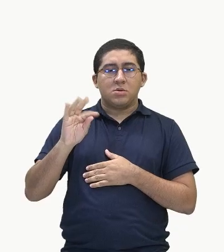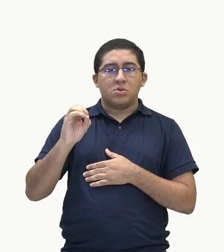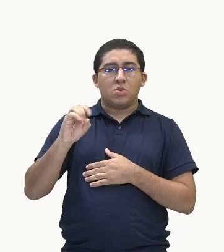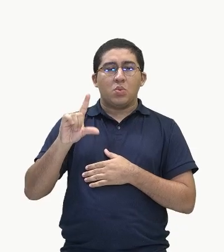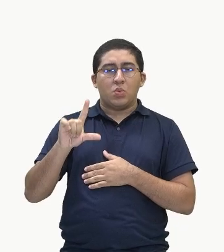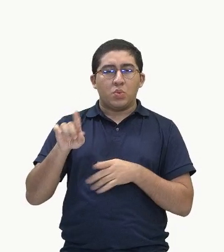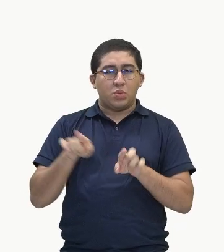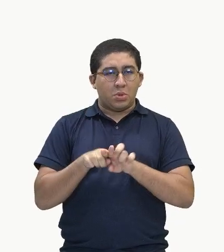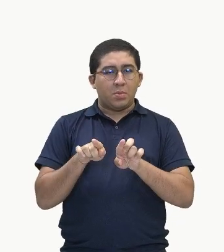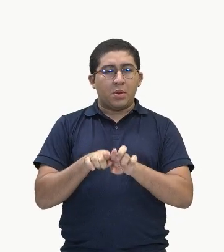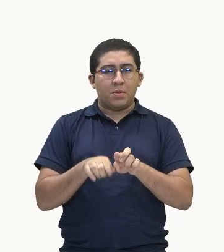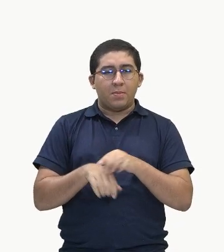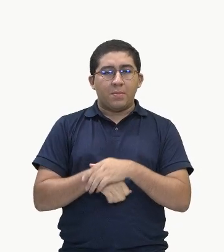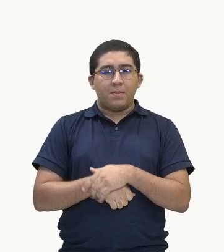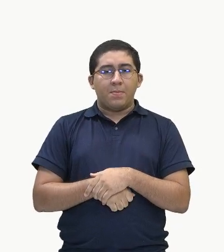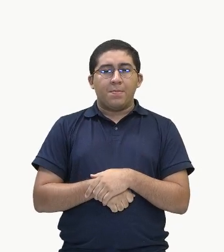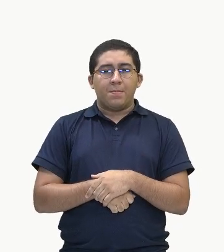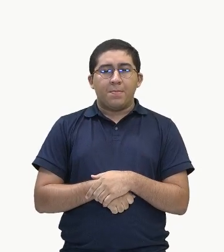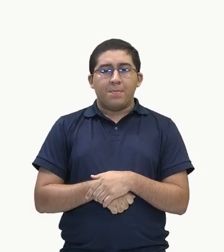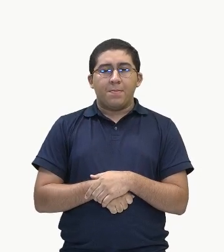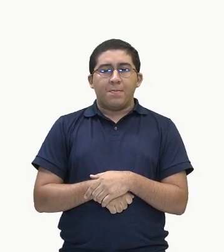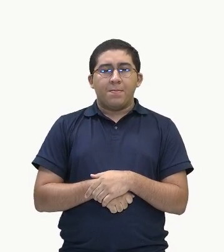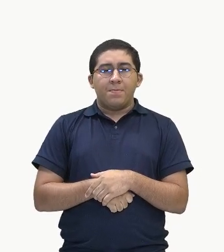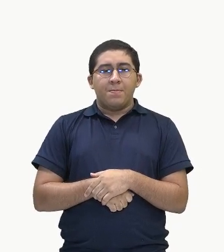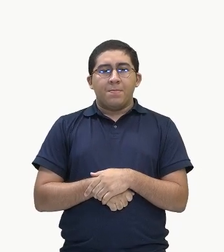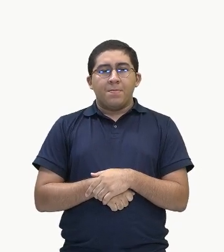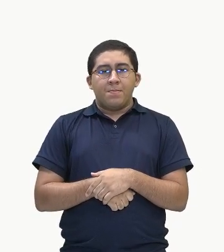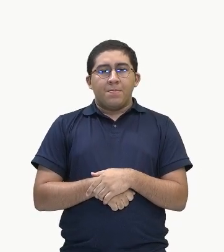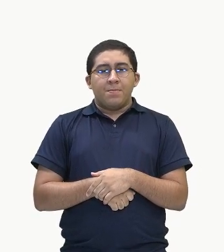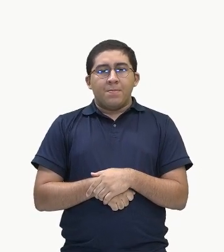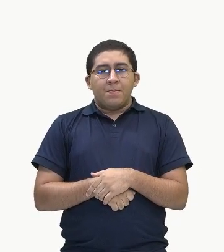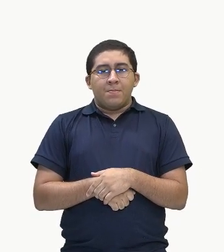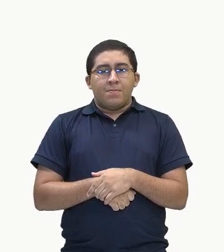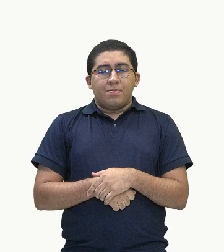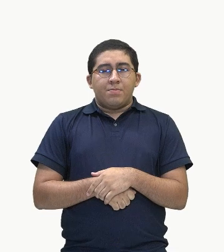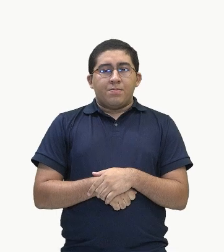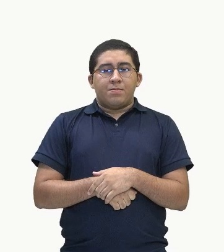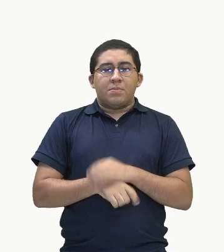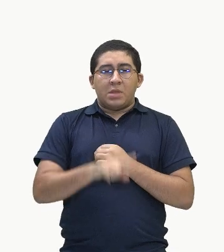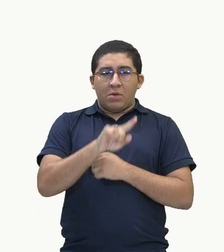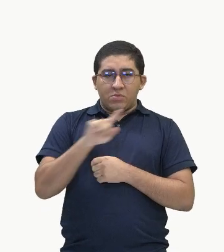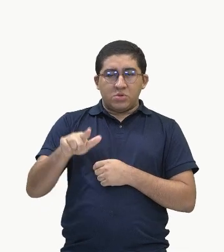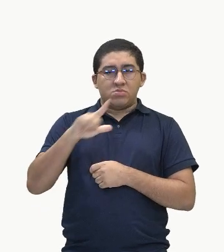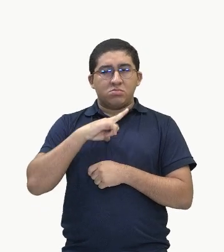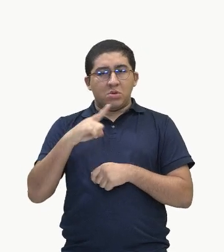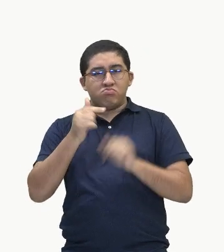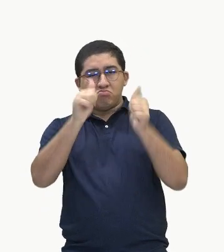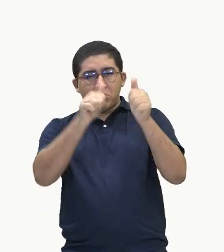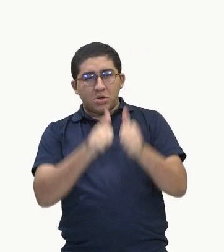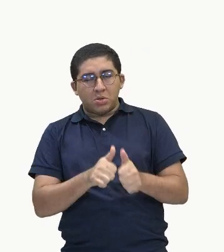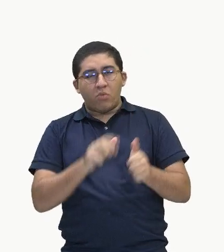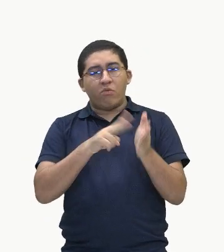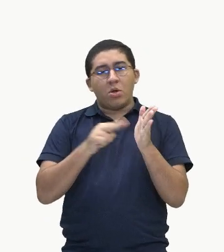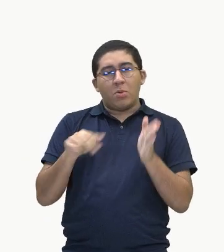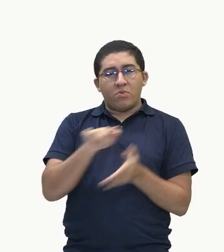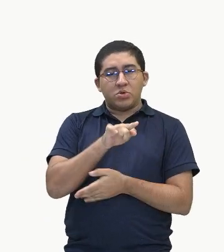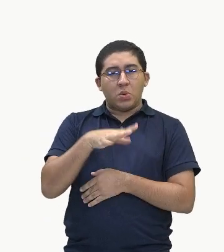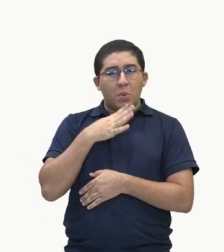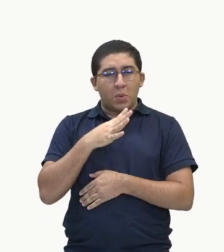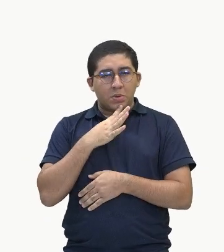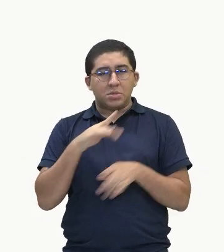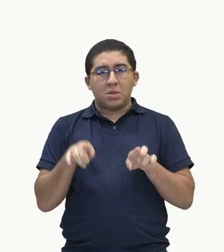tá bom? E aí vocês vão trabalhando a questão do vocabulário que vocês também conhecem. A palavra break é uma